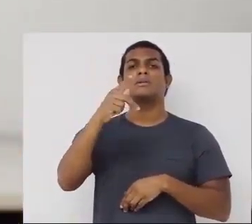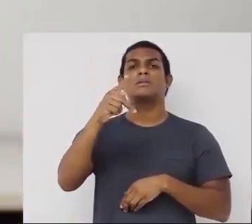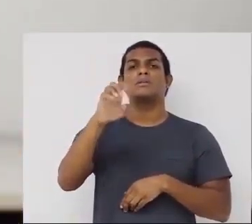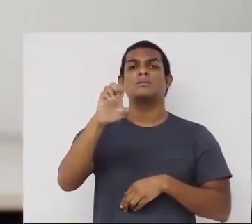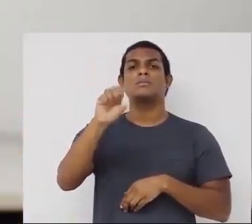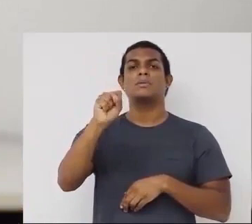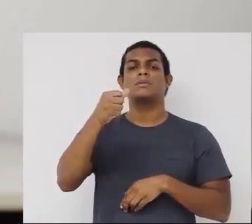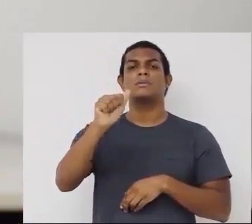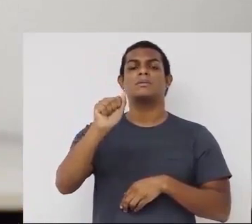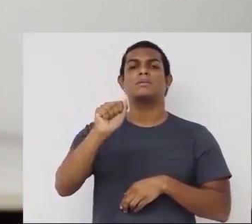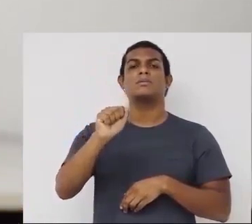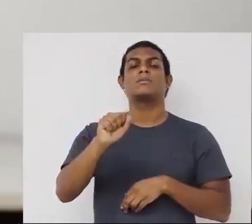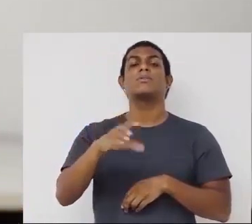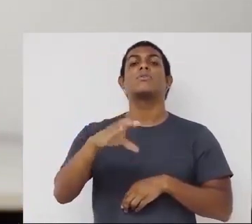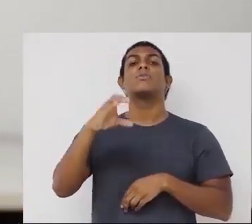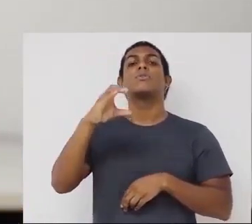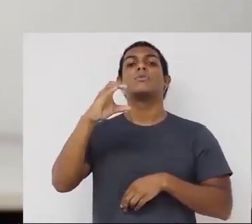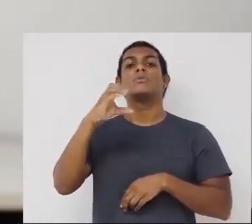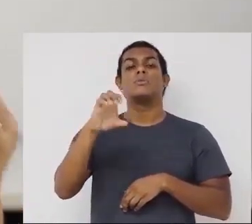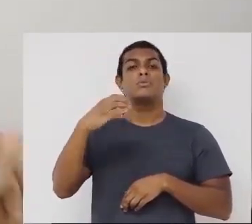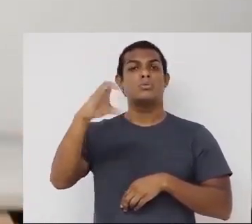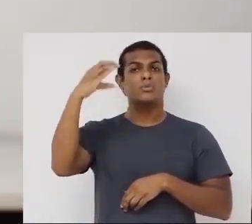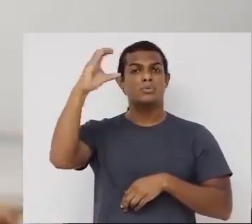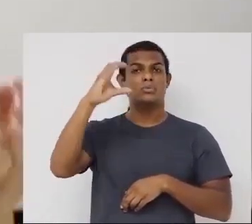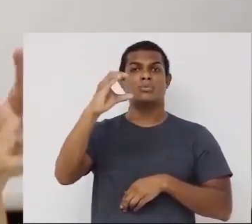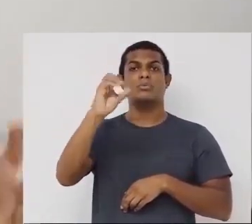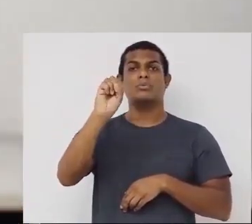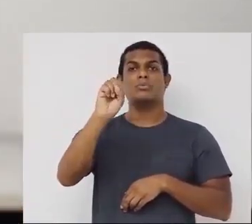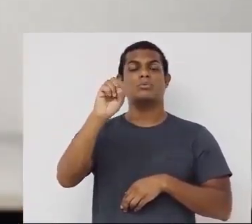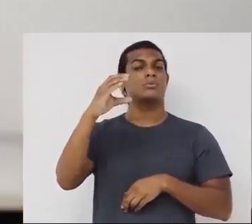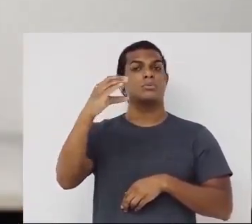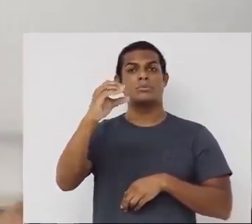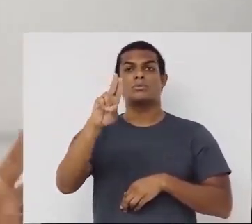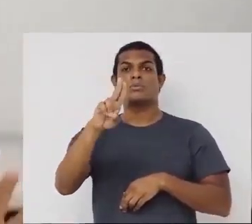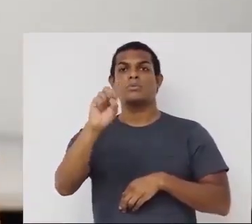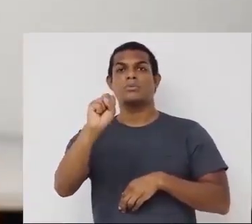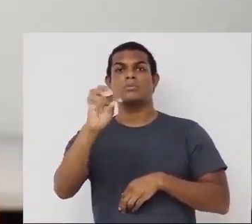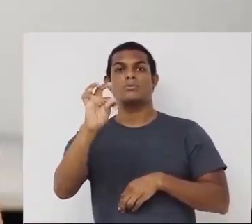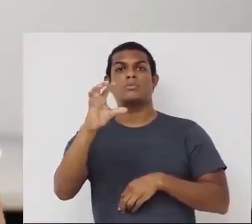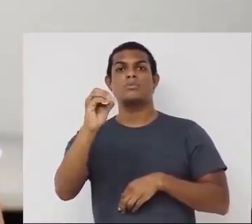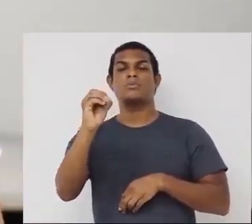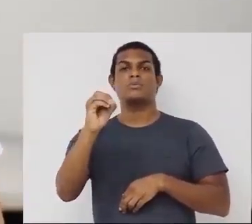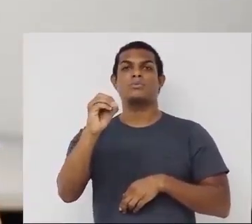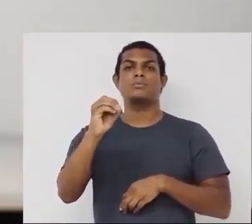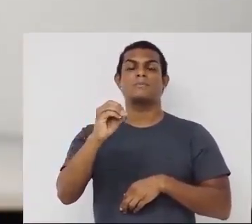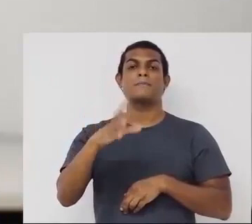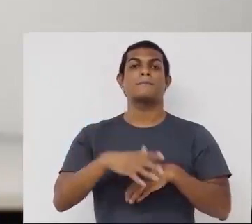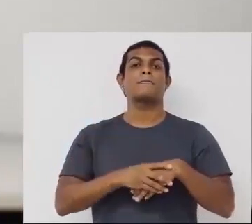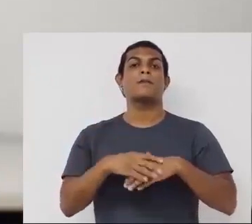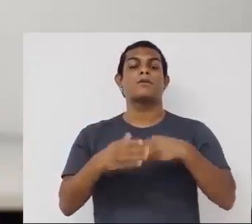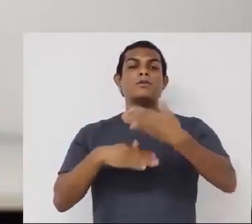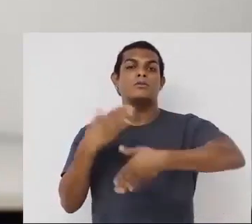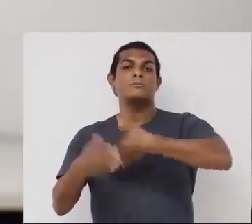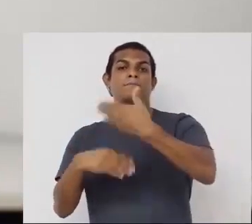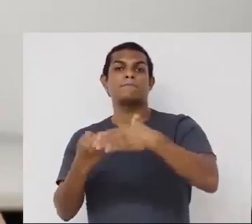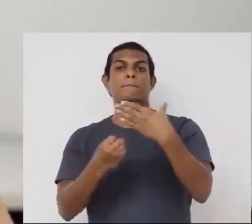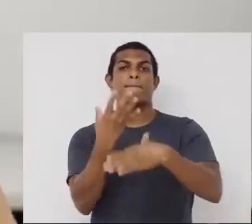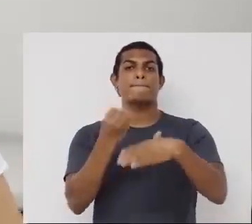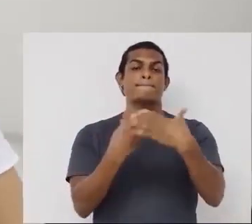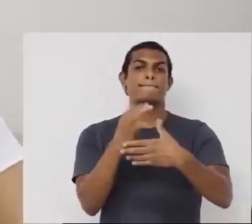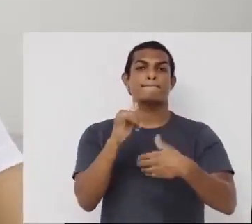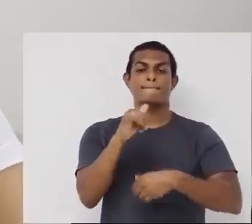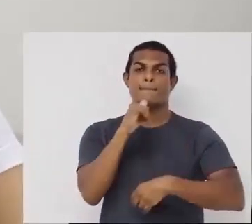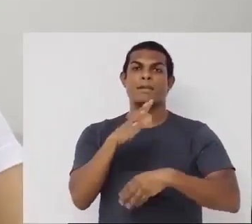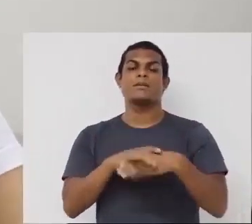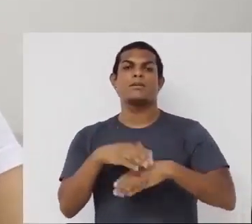Custo é tudo aquilo que está associado ao processo de produção. Então, por exemplo, se eu